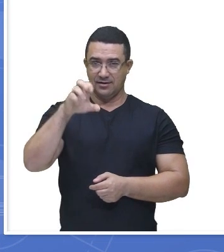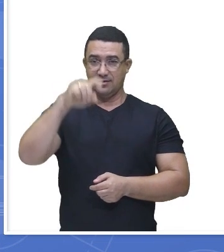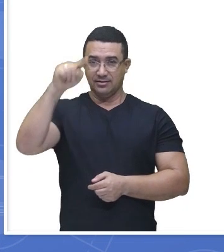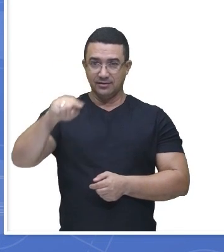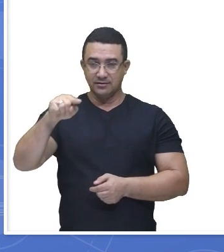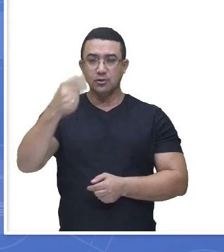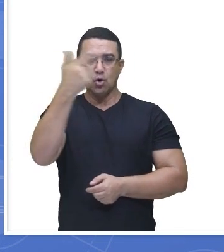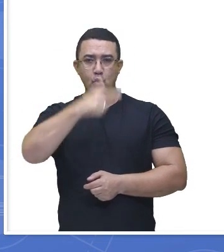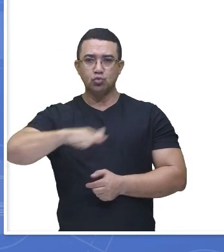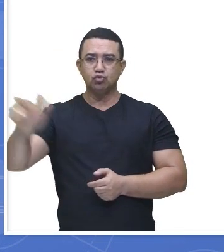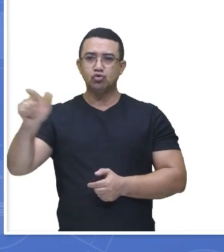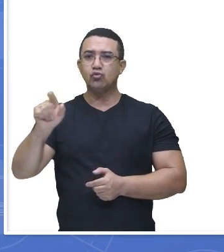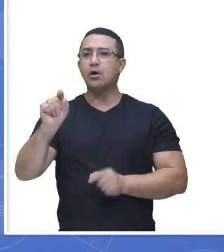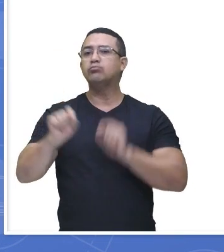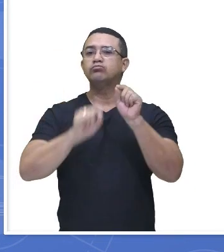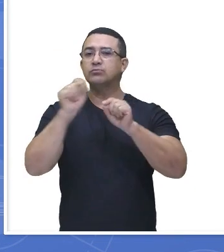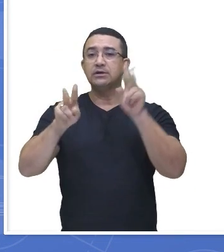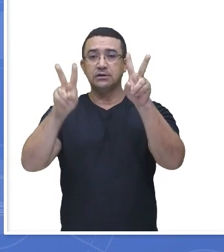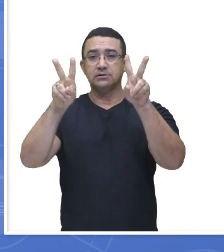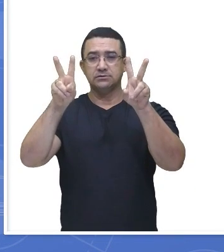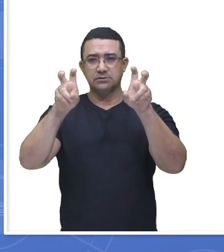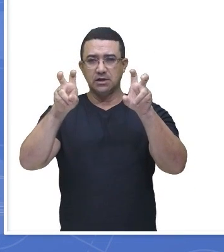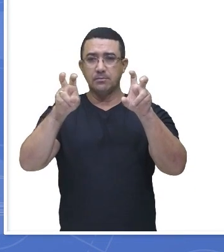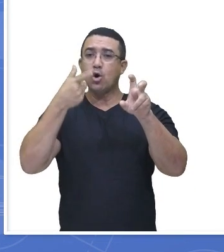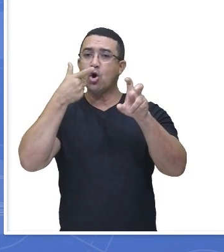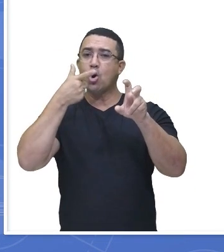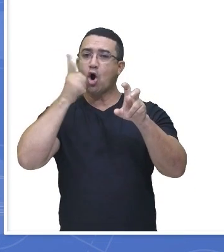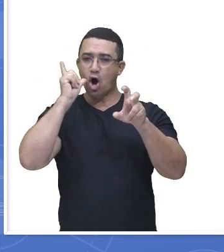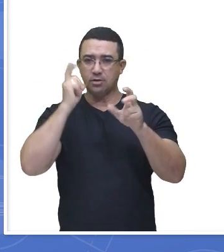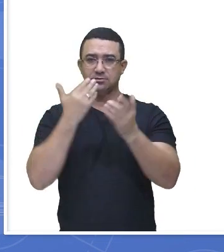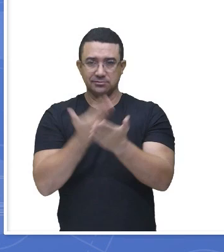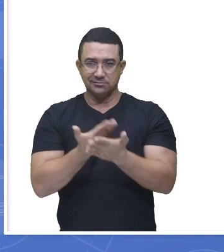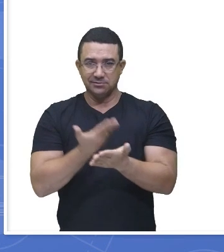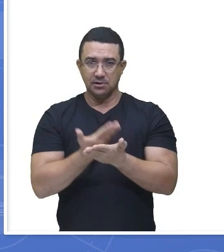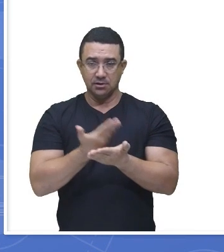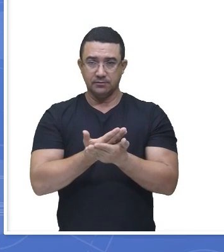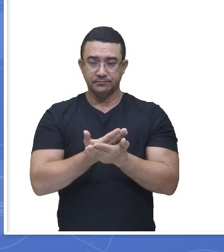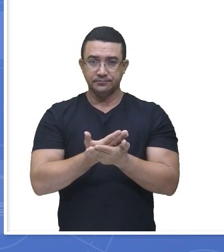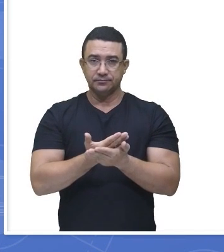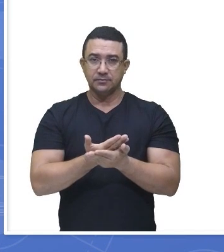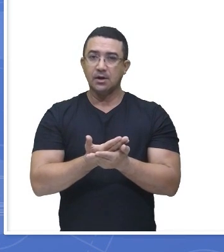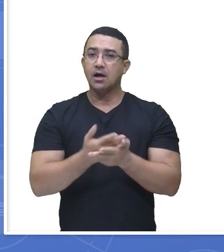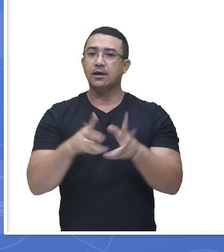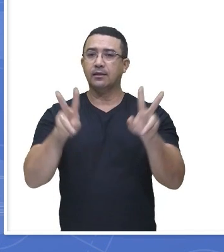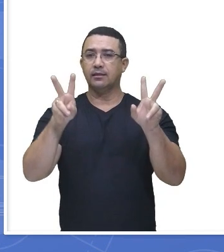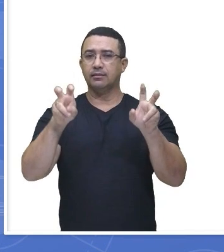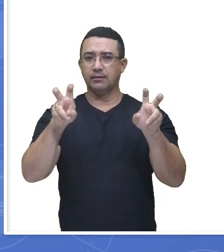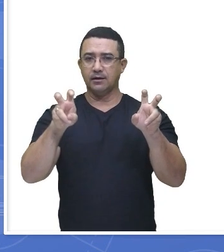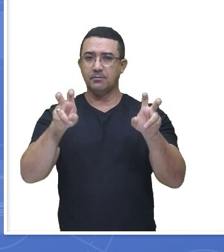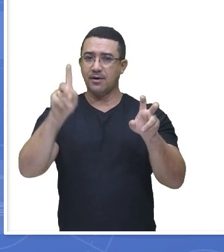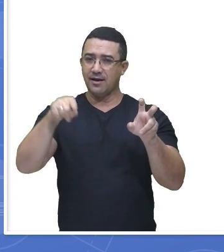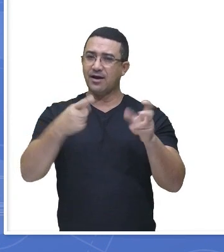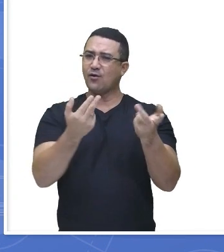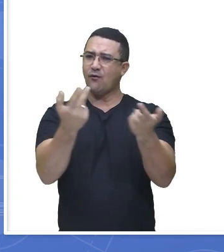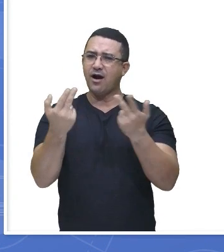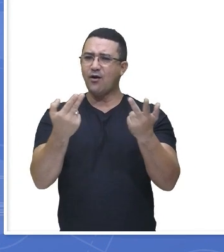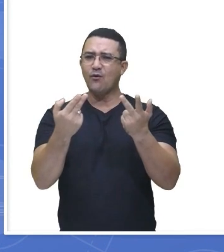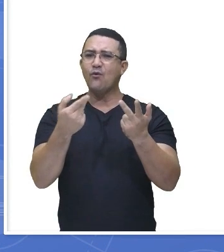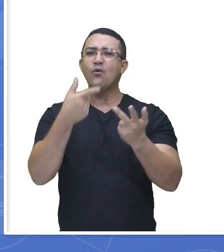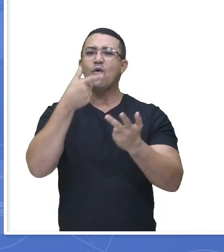que nós começamos a estudar ontem. E a temática, o tema da aula de hoje que é a mesma de ontem, que